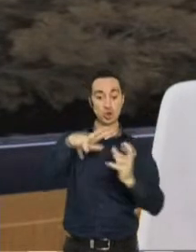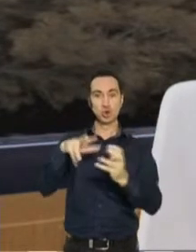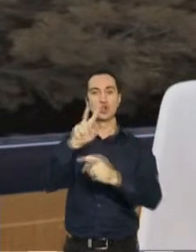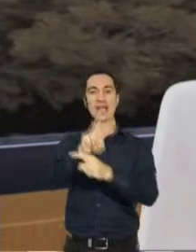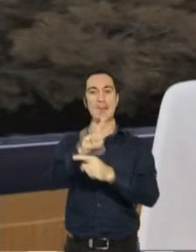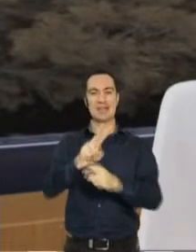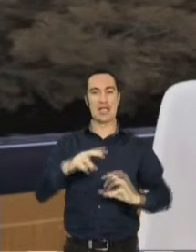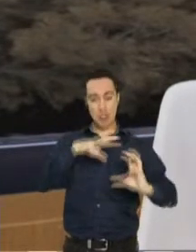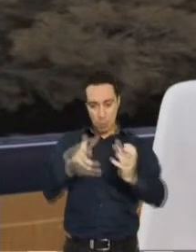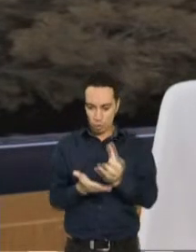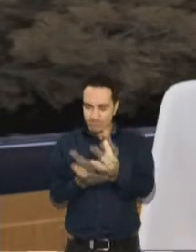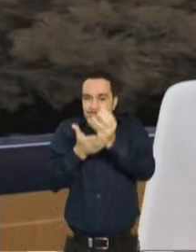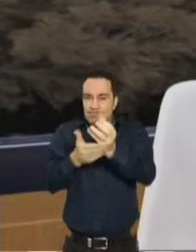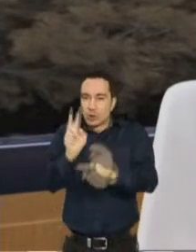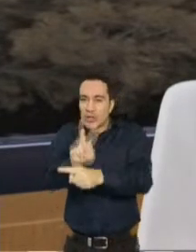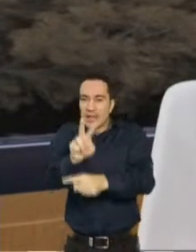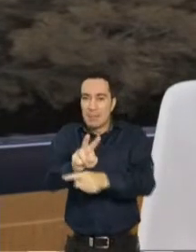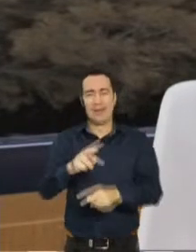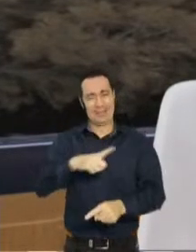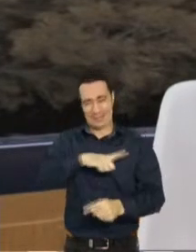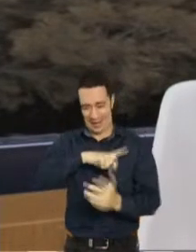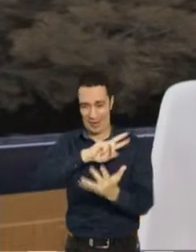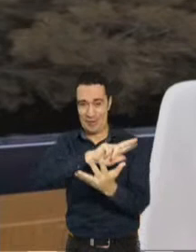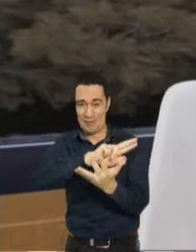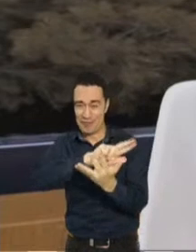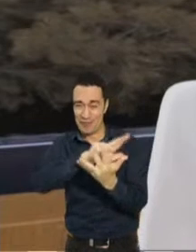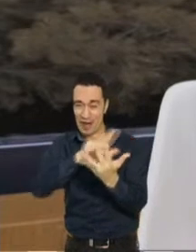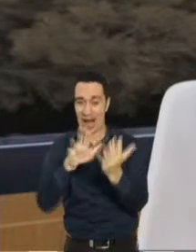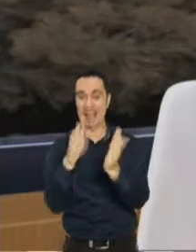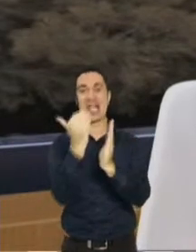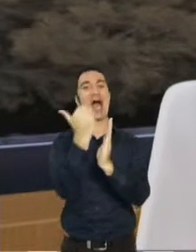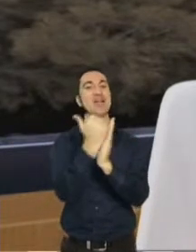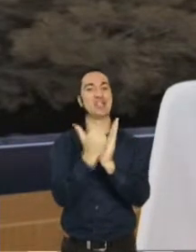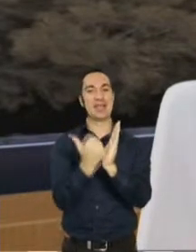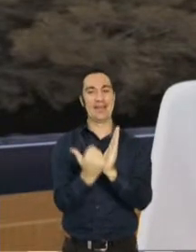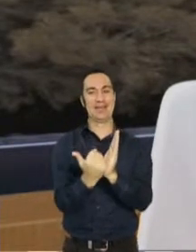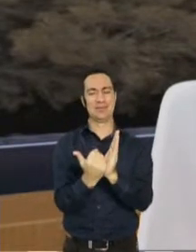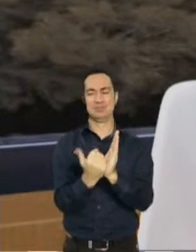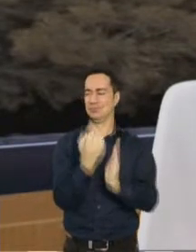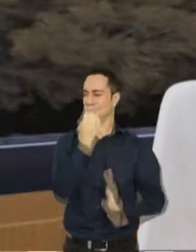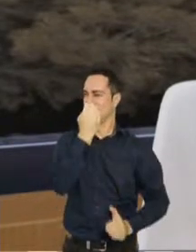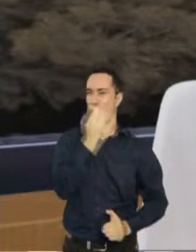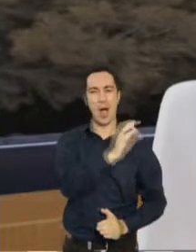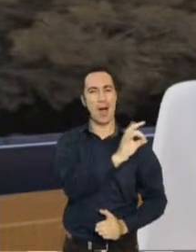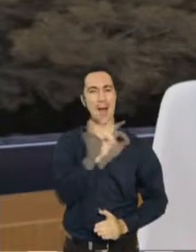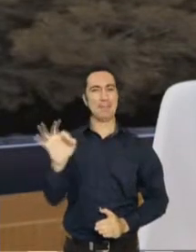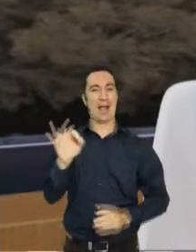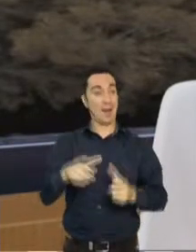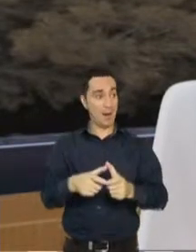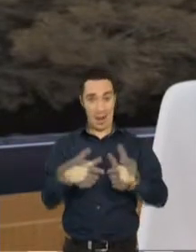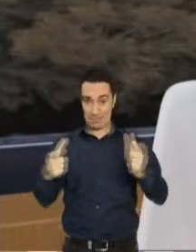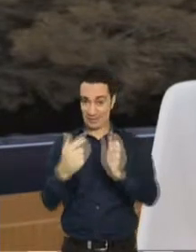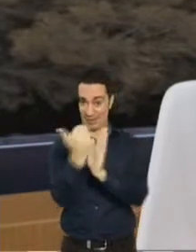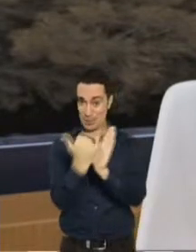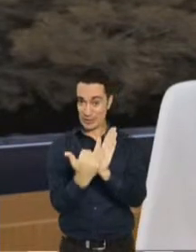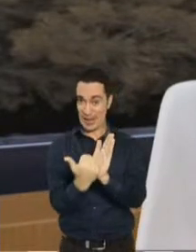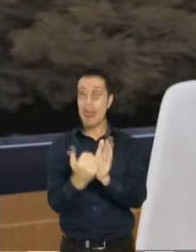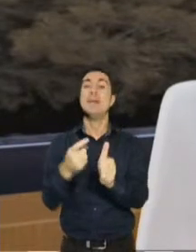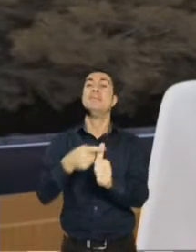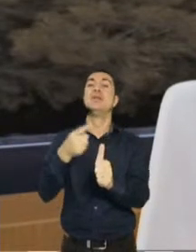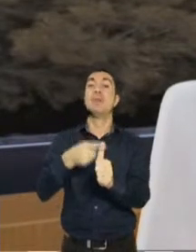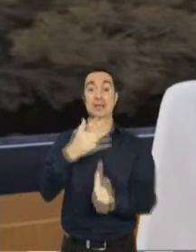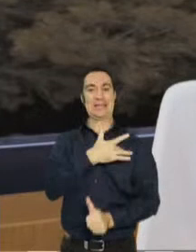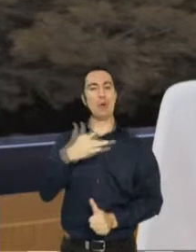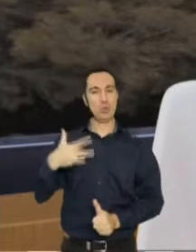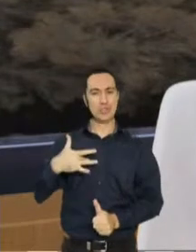sustentabilidade. E, para isso, a gente preparou uma agenda com vários aspectos, bastante ampla. A gente vai falar da